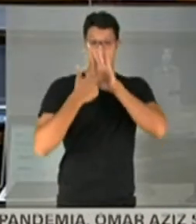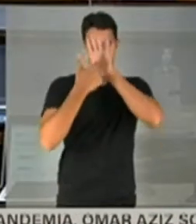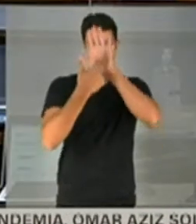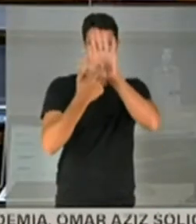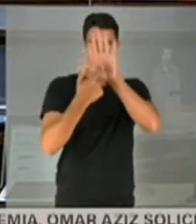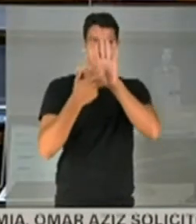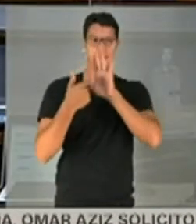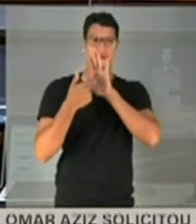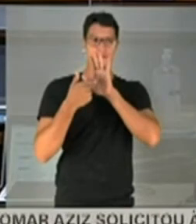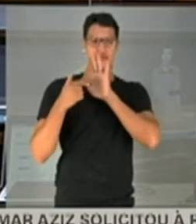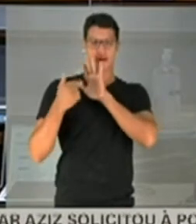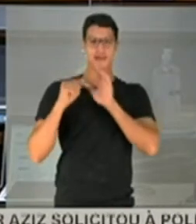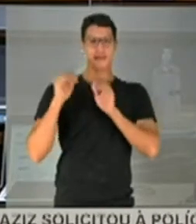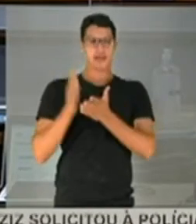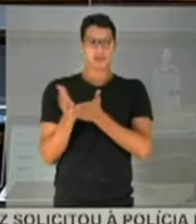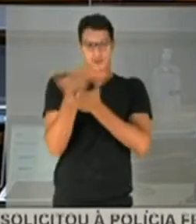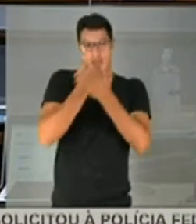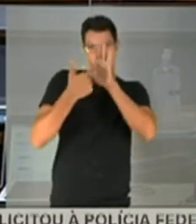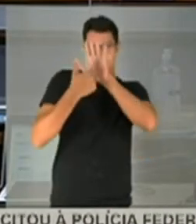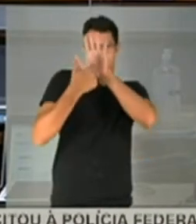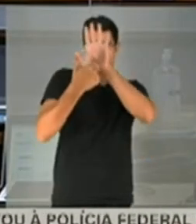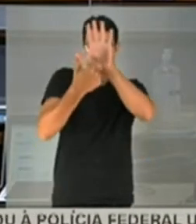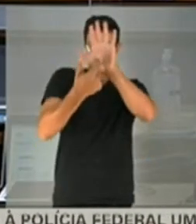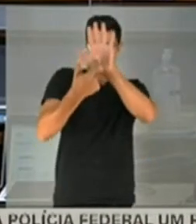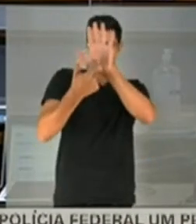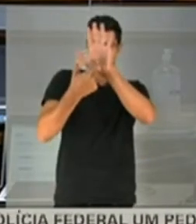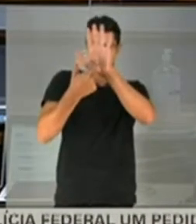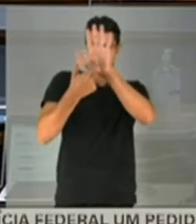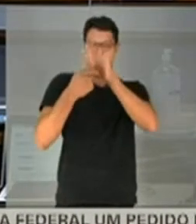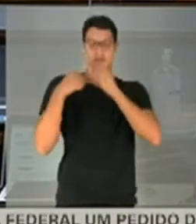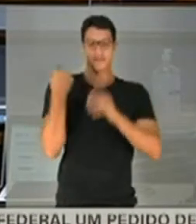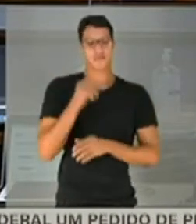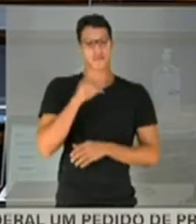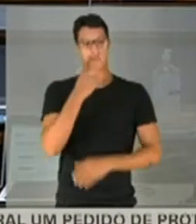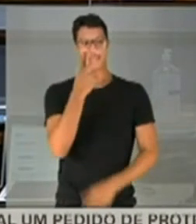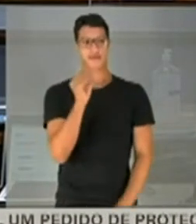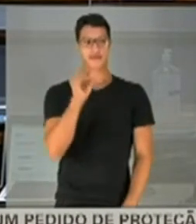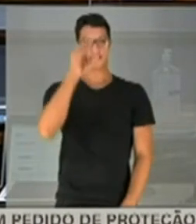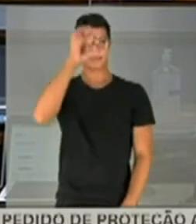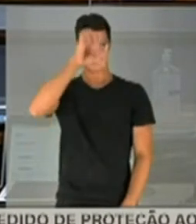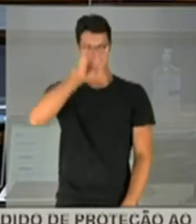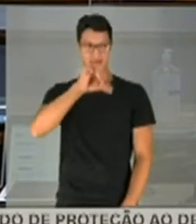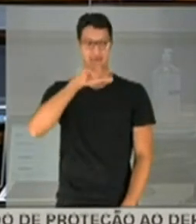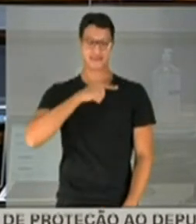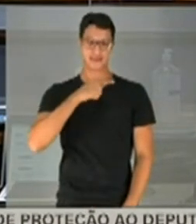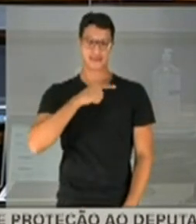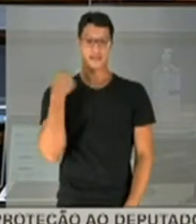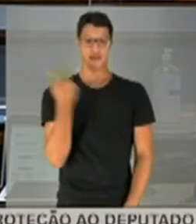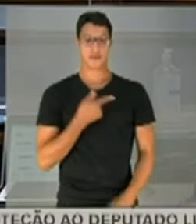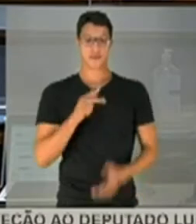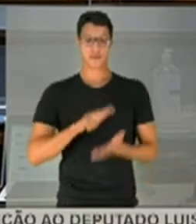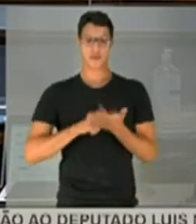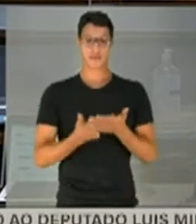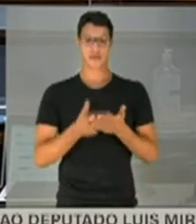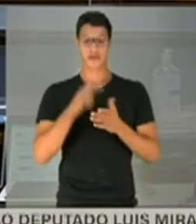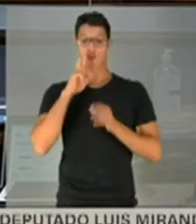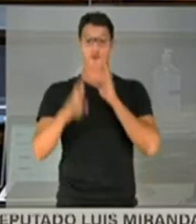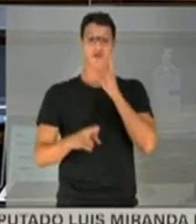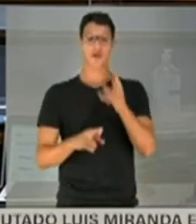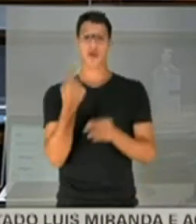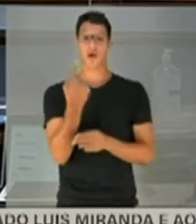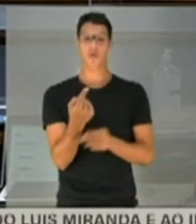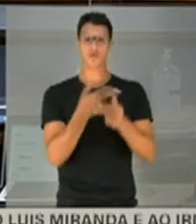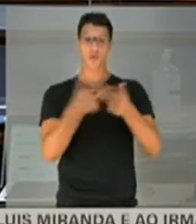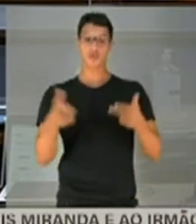acordo com o percentual de votos do atual presidente, aumenta a mortalidade por Covid-19. Cada pessoa pode fazer uma interpretação desse resultado. A única coisa que